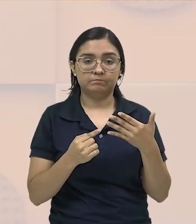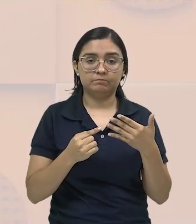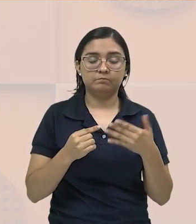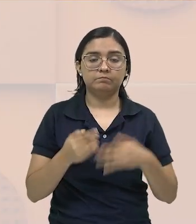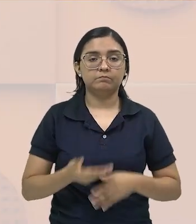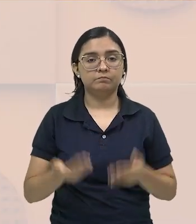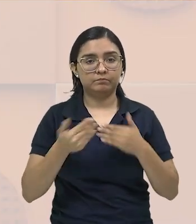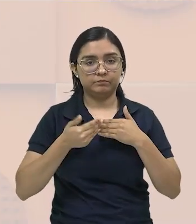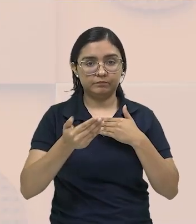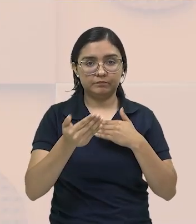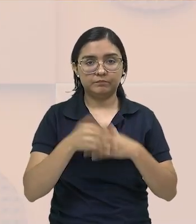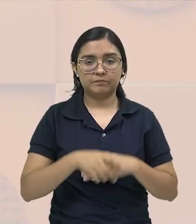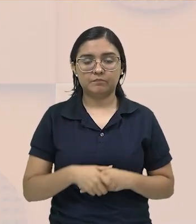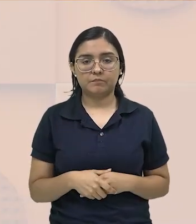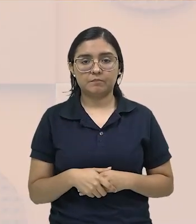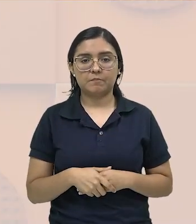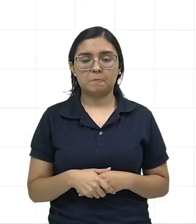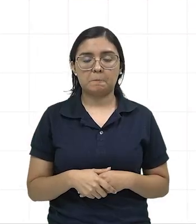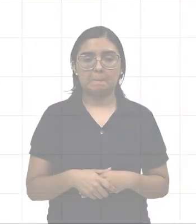me acompanha na aula.